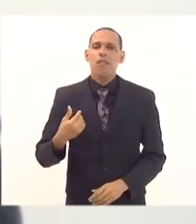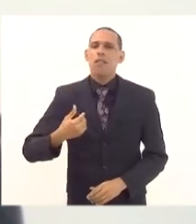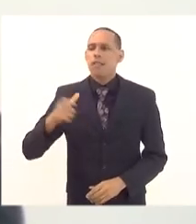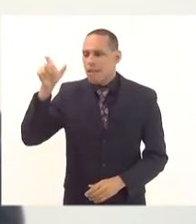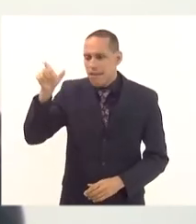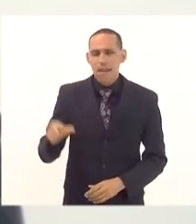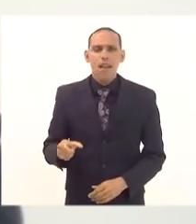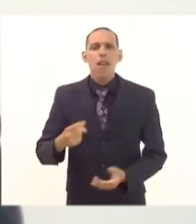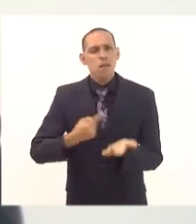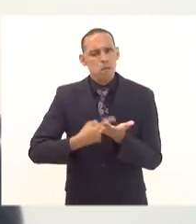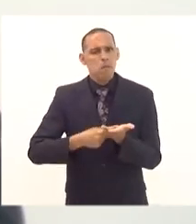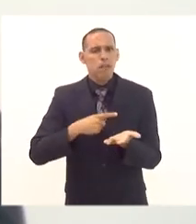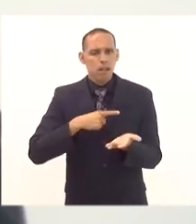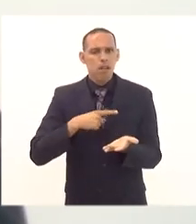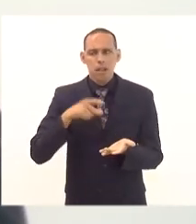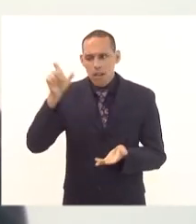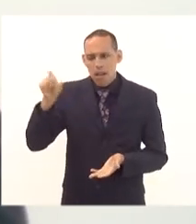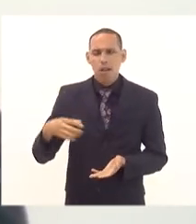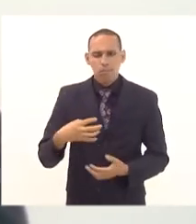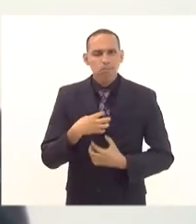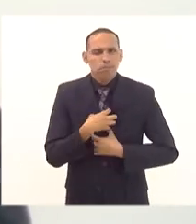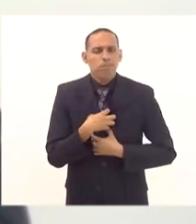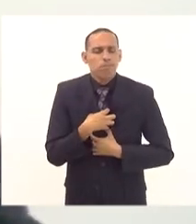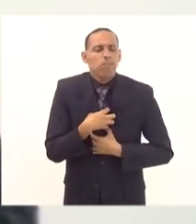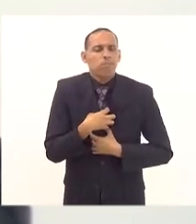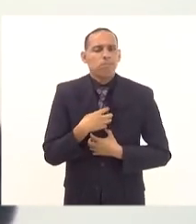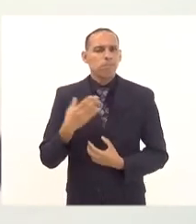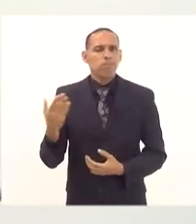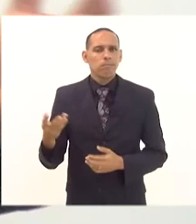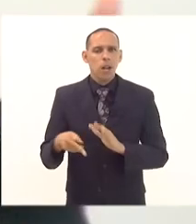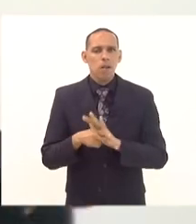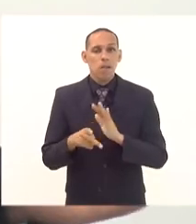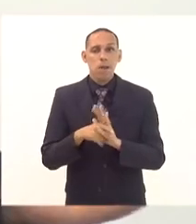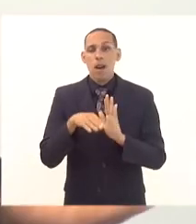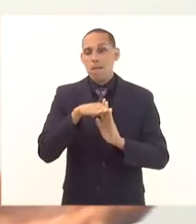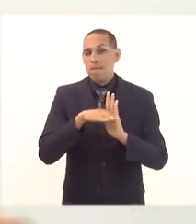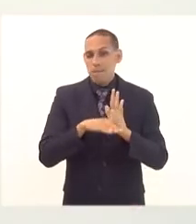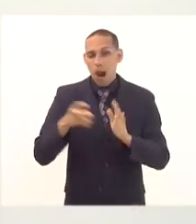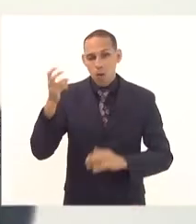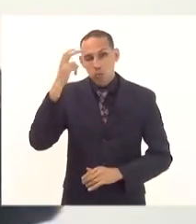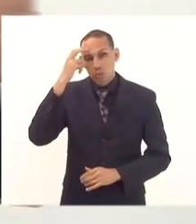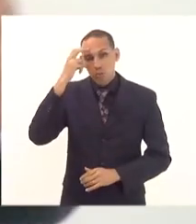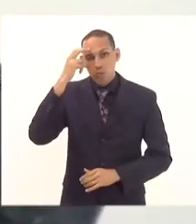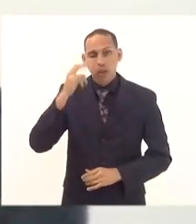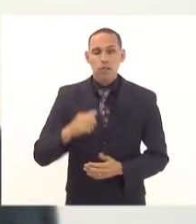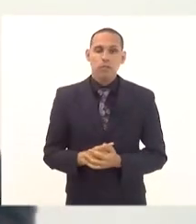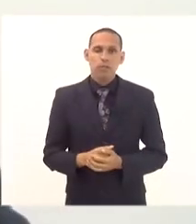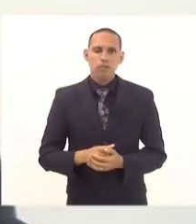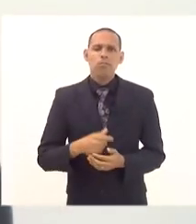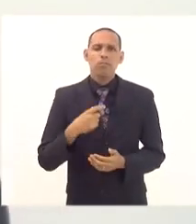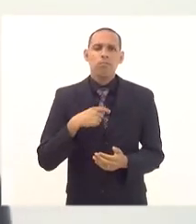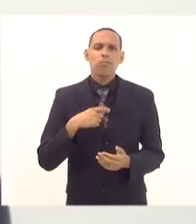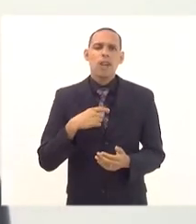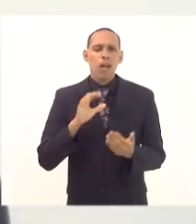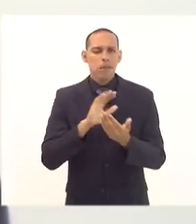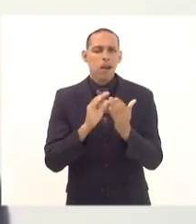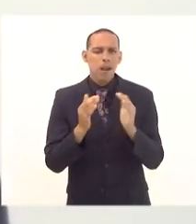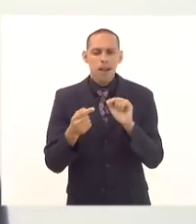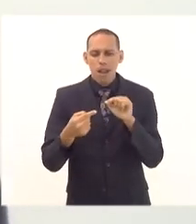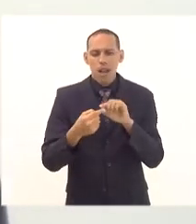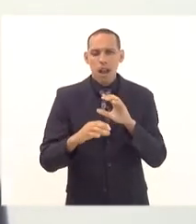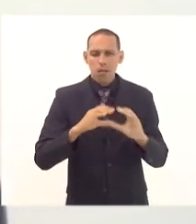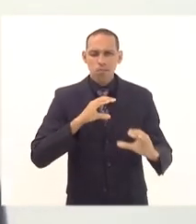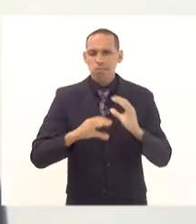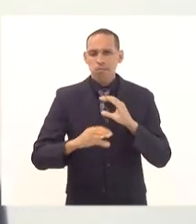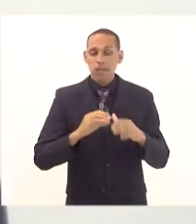Tem compromisso com essa falta é sensível essa falta muito sensível a falta da cultura de modo geral é que tem uma interface muito claro para comunicação